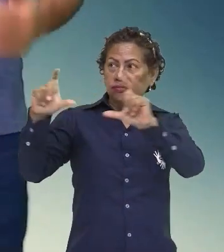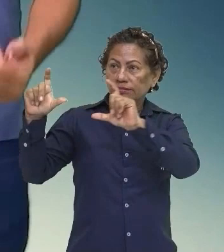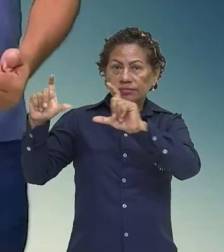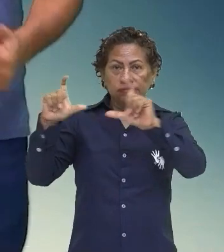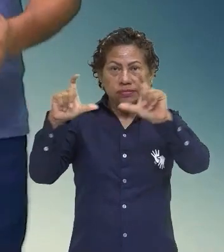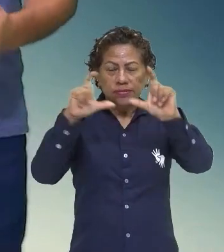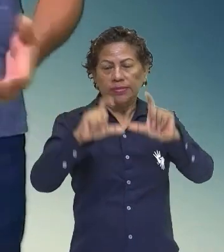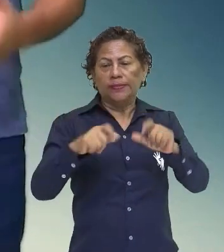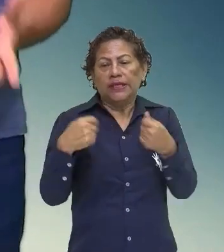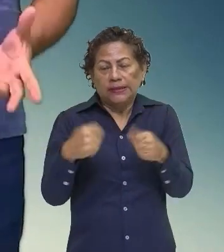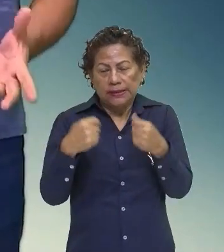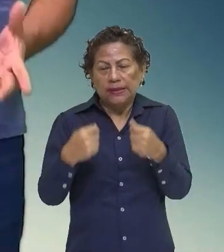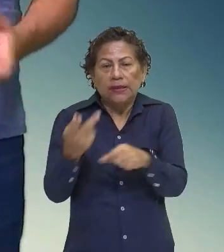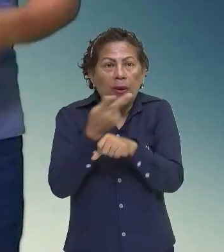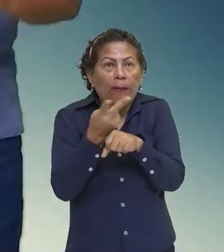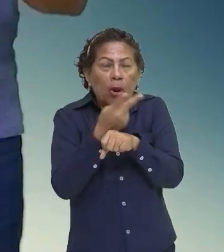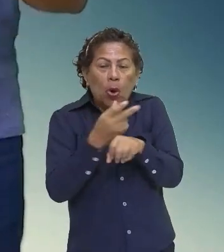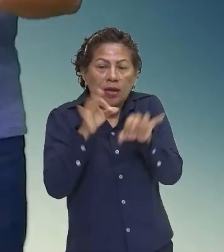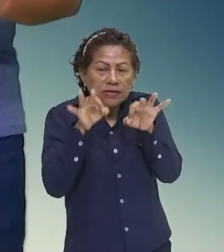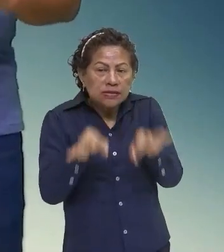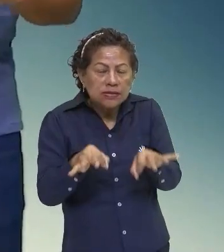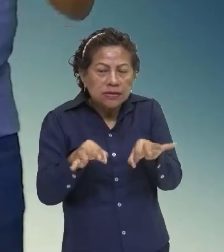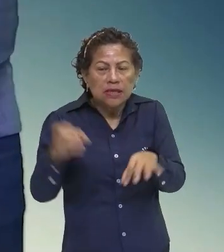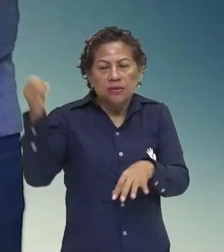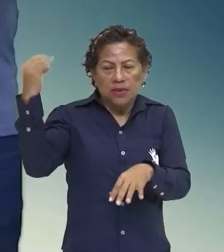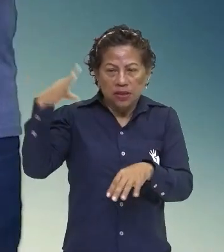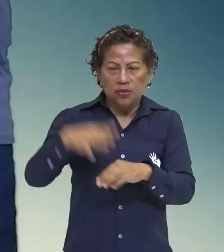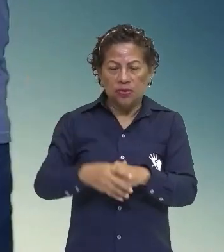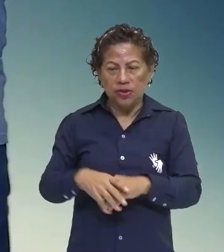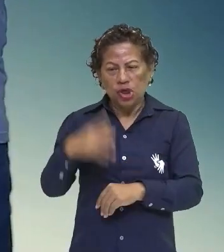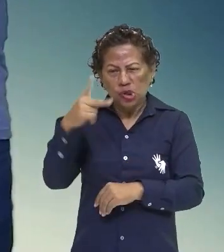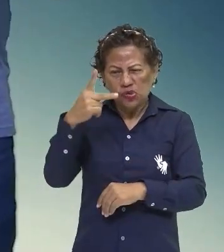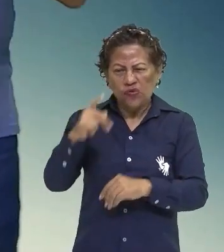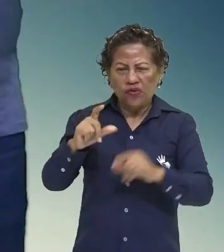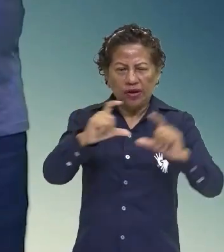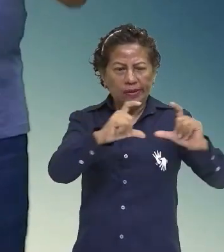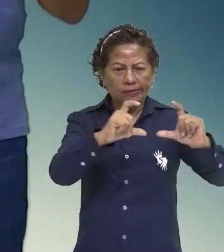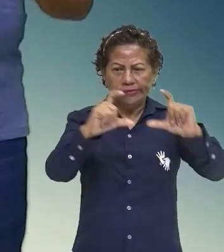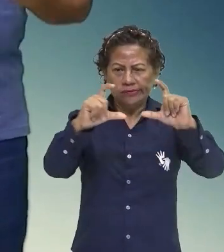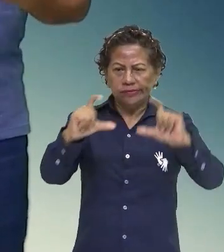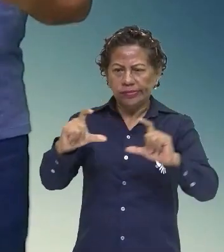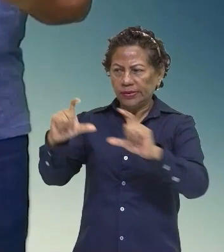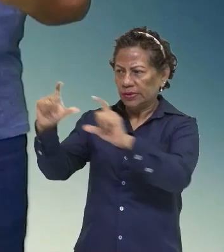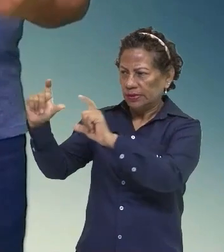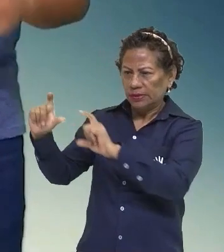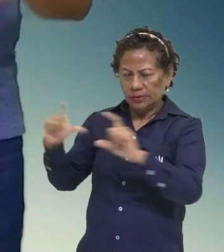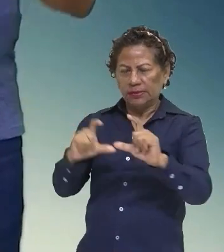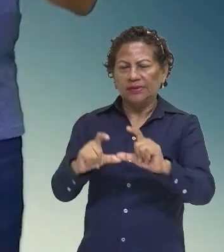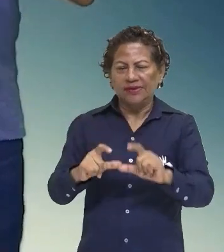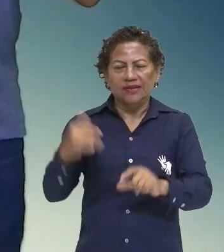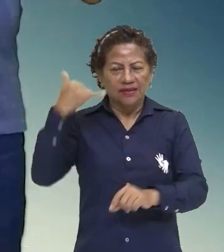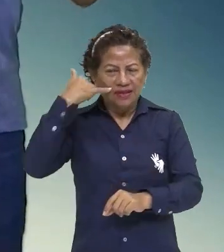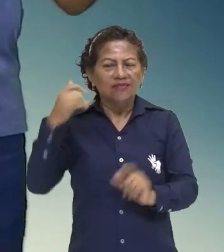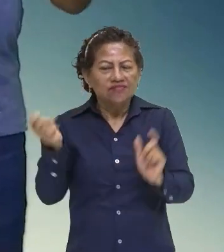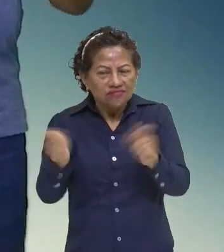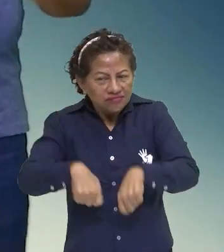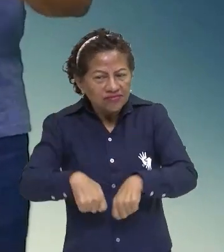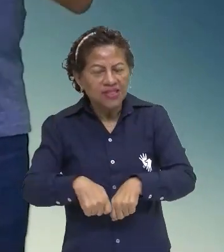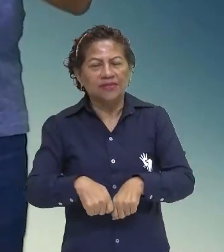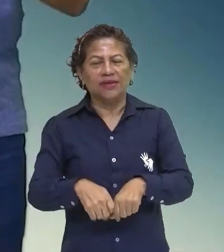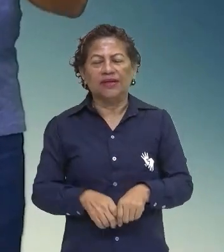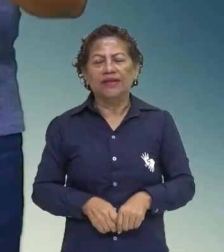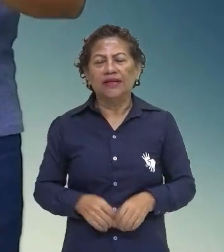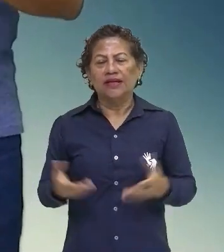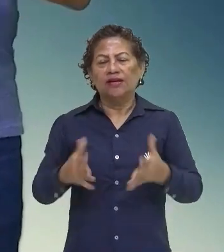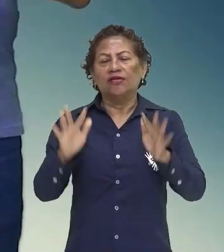luz ou uma luz que não vai te favorecer. Procure no celular, vá procurando, porque com o celular você tem essa possibilidade. E para